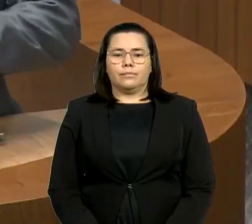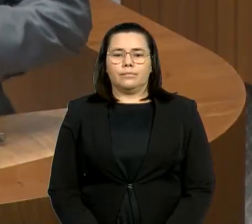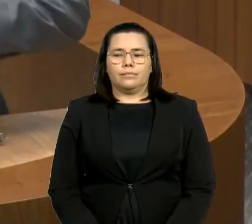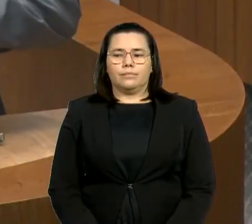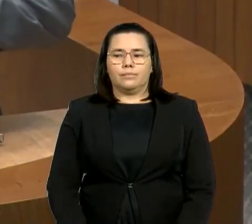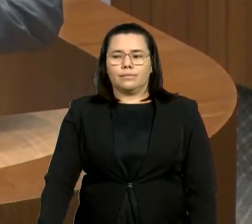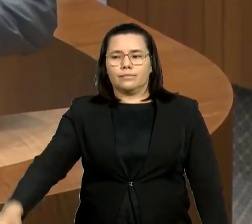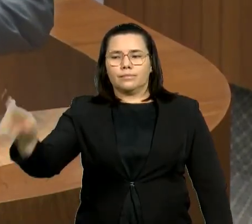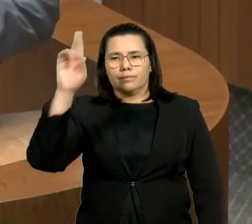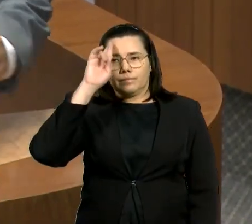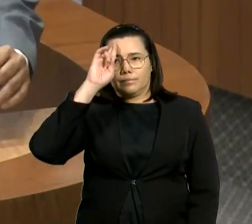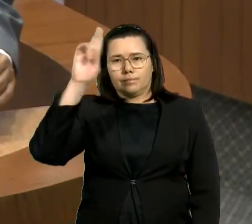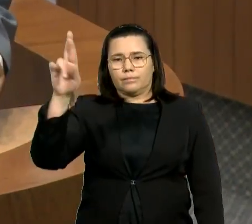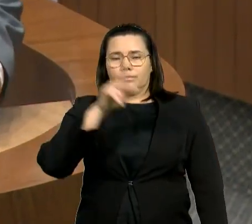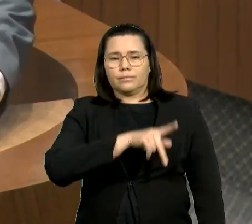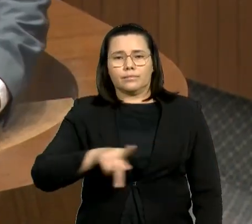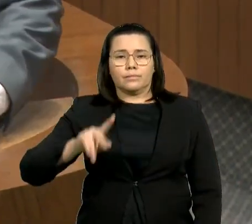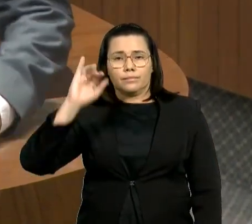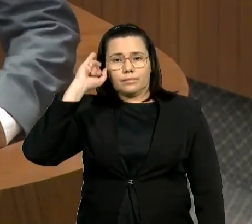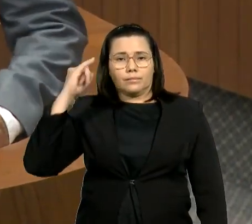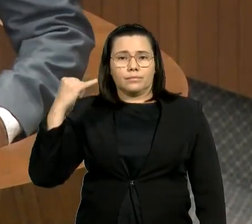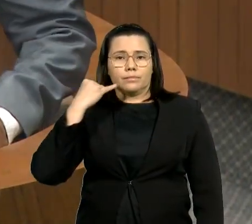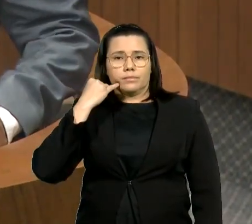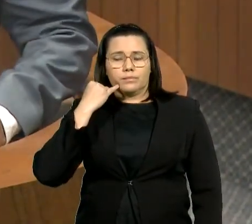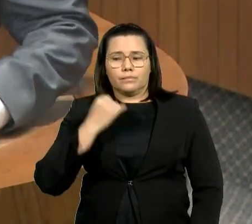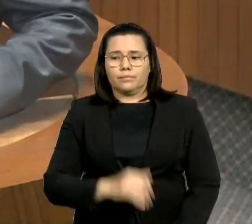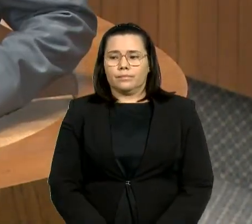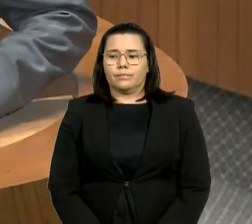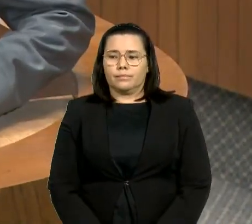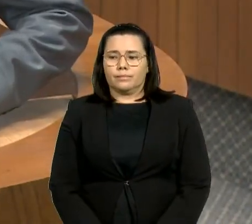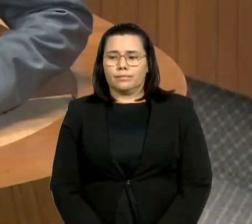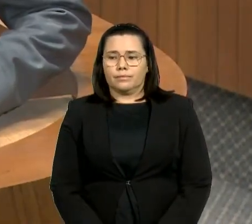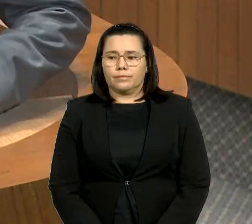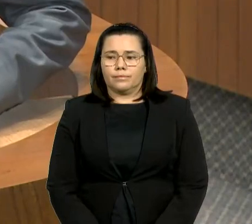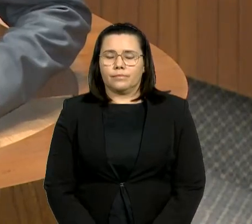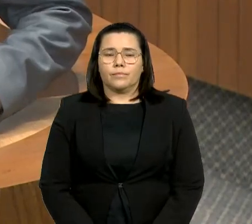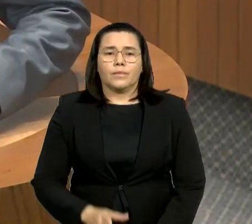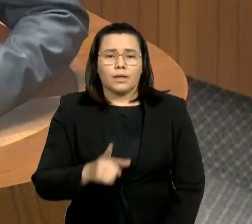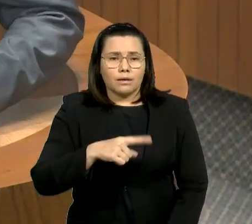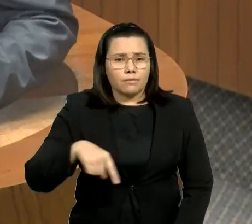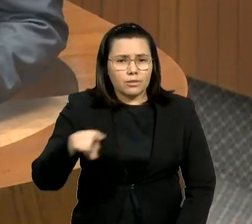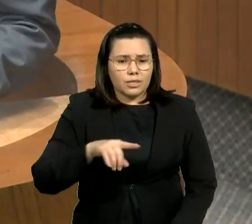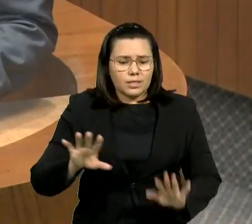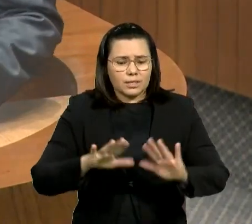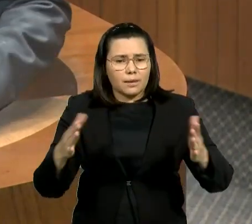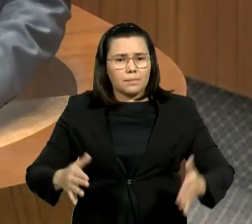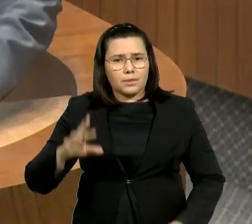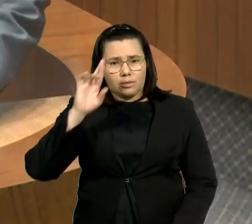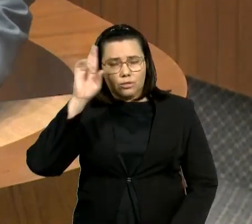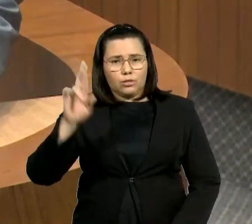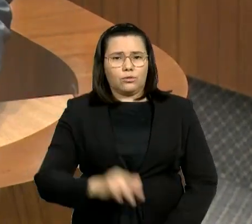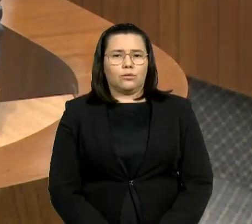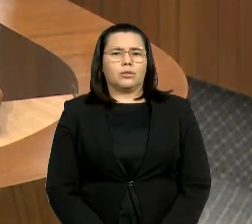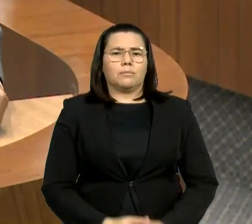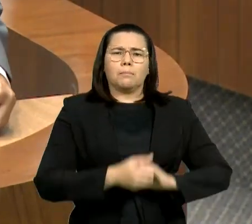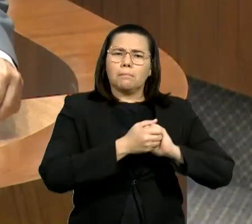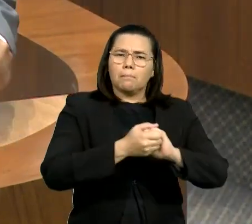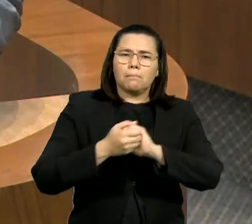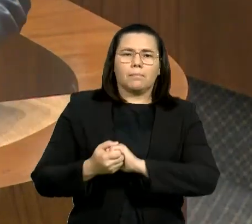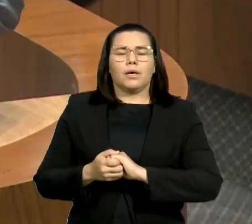senhora presidente Iracema, demais membros da mesa, quando faço uma saudação especial a todos e a